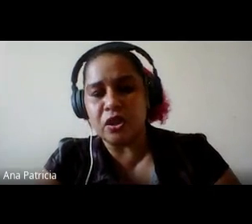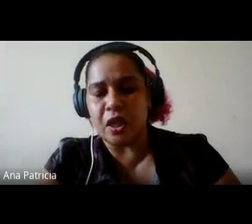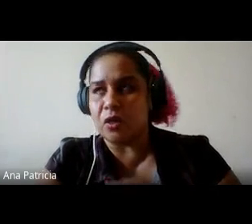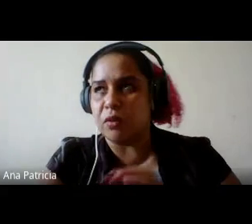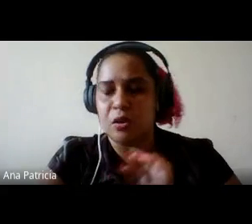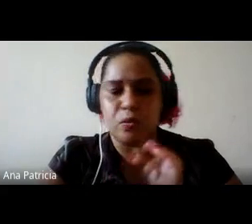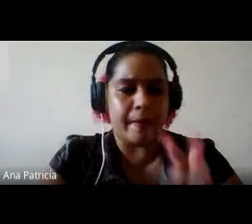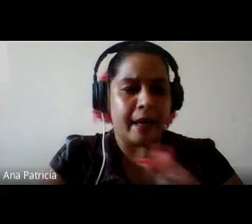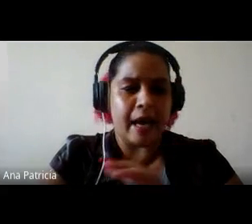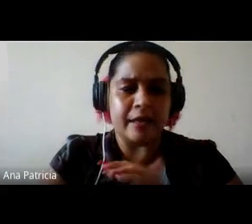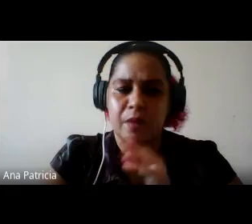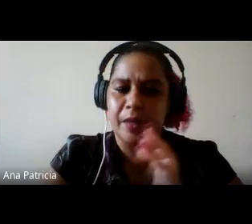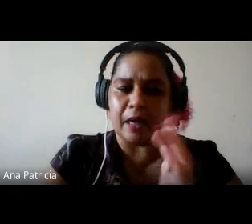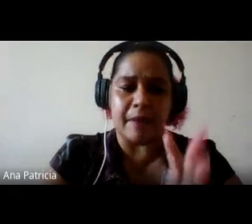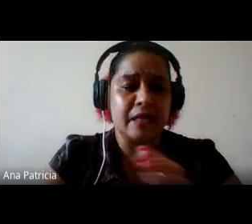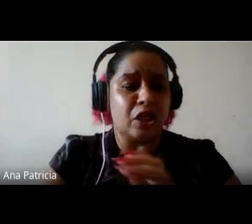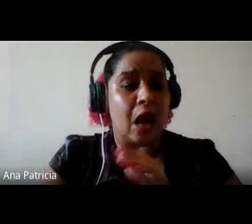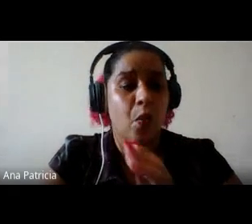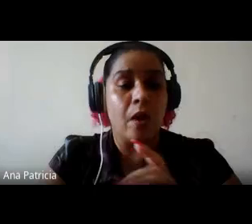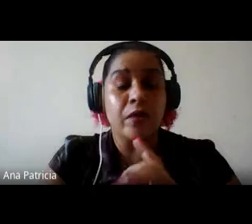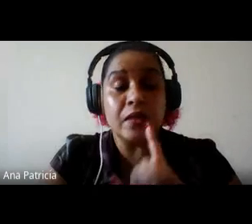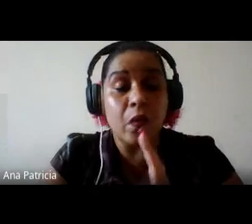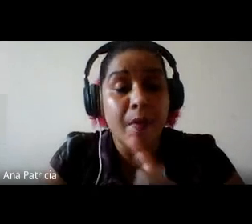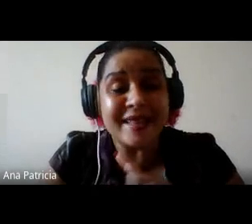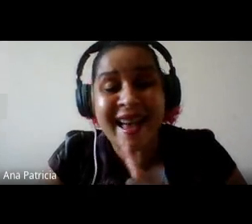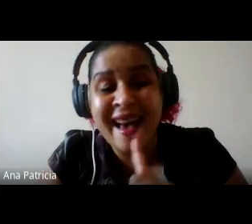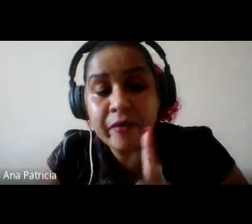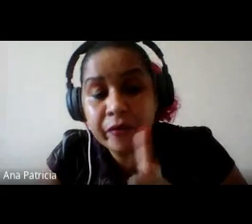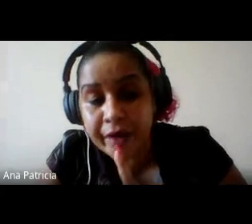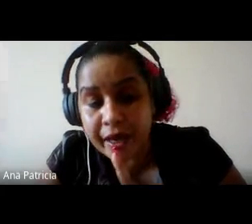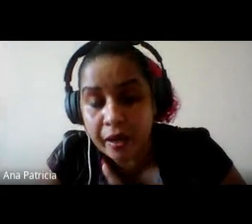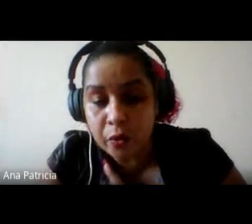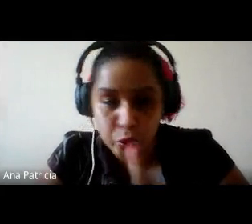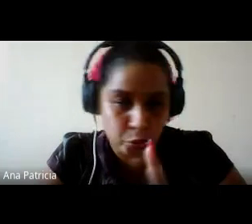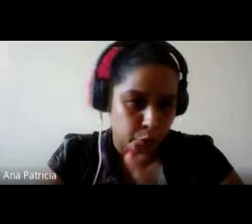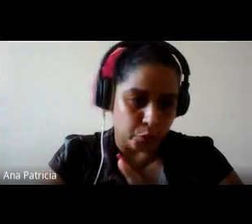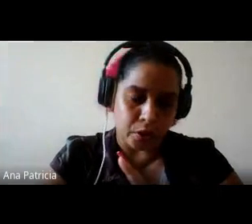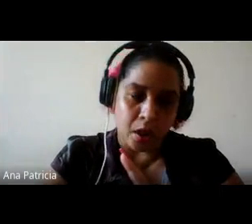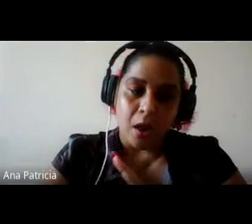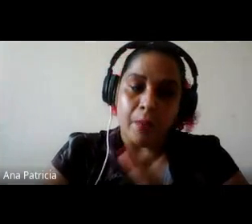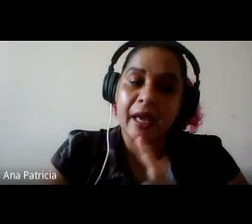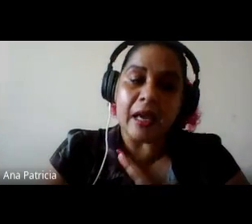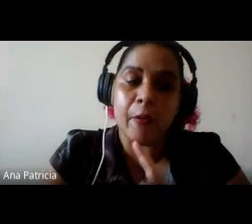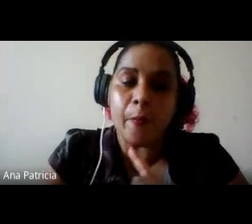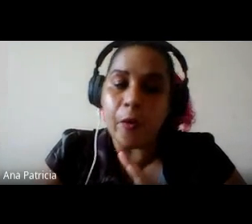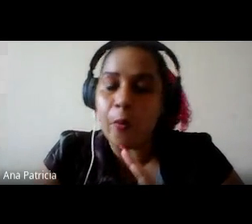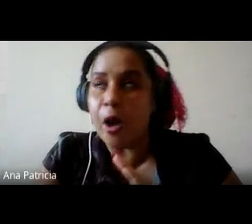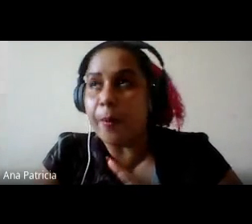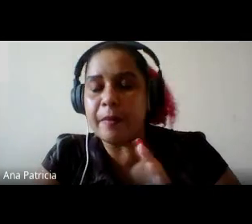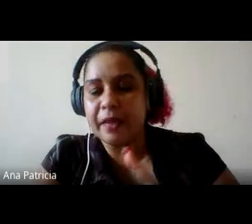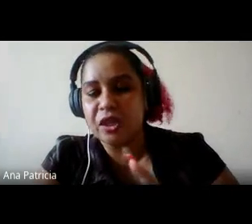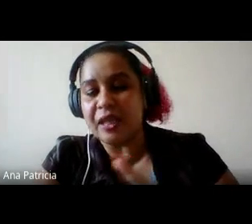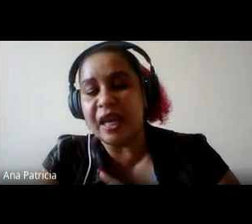vocês estejam, seja no supermercado, seja no ambiente de trabalho, seja na rua, vocês vão começar a ver os surdos. Porque o